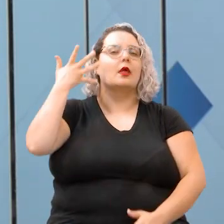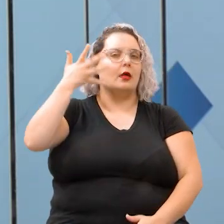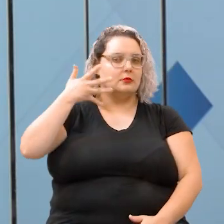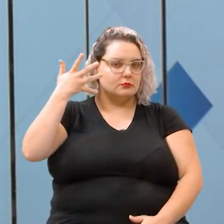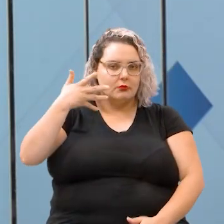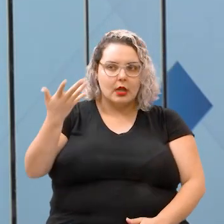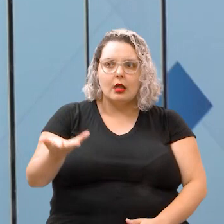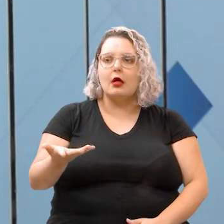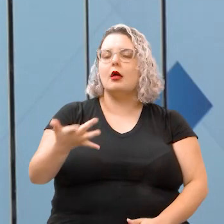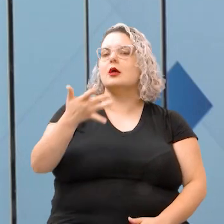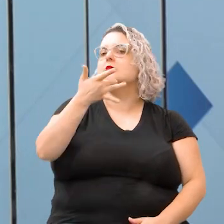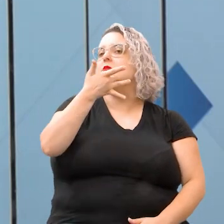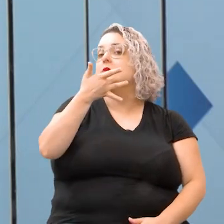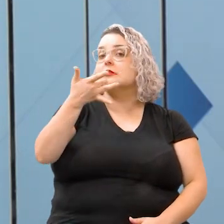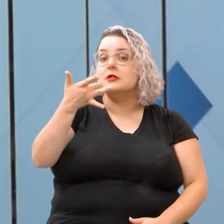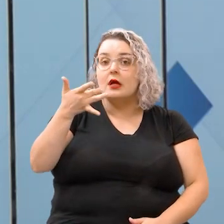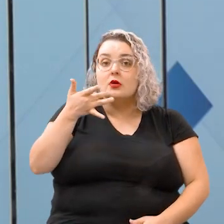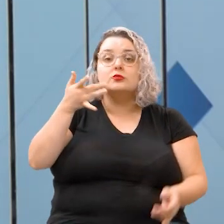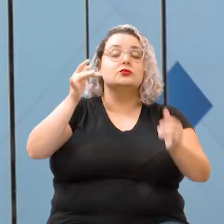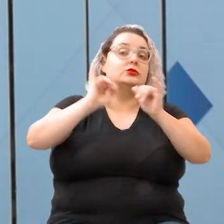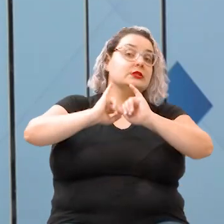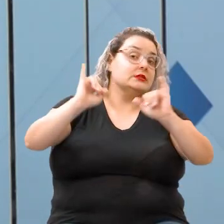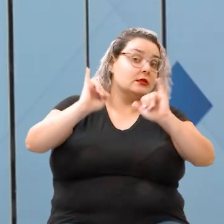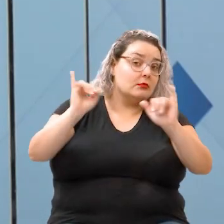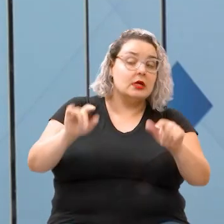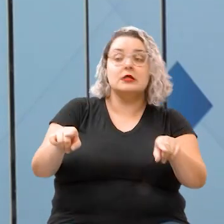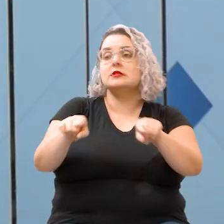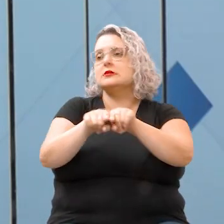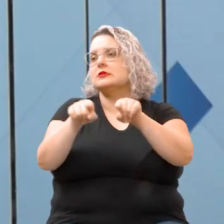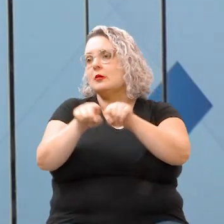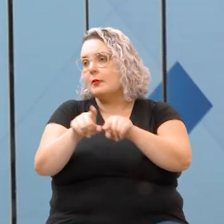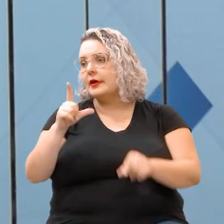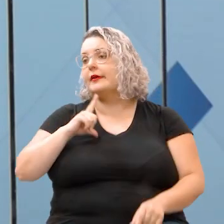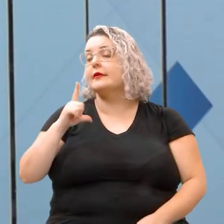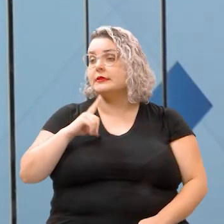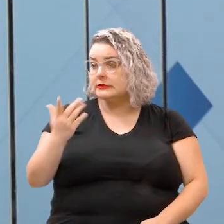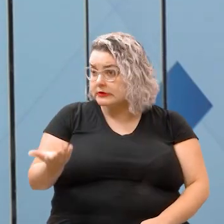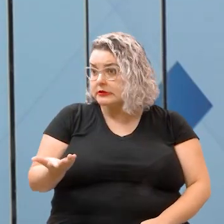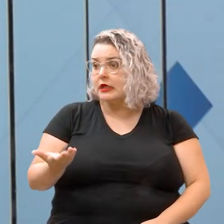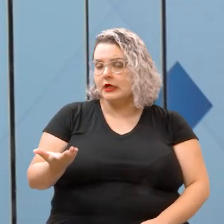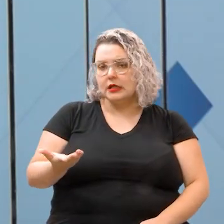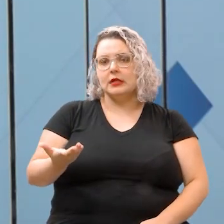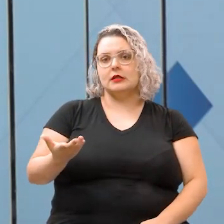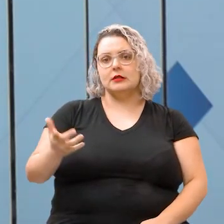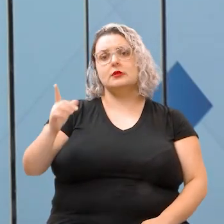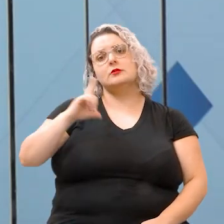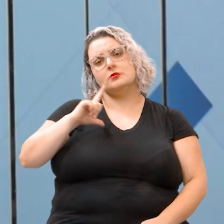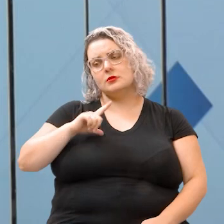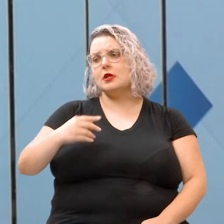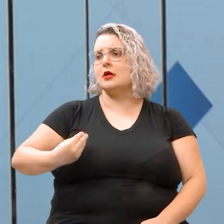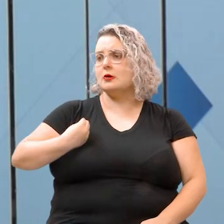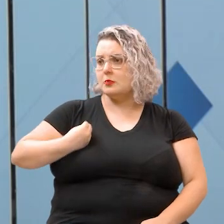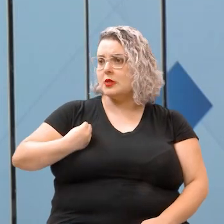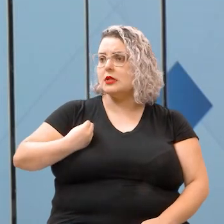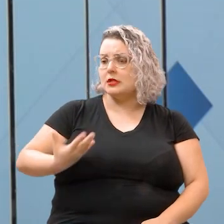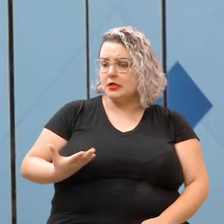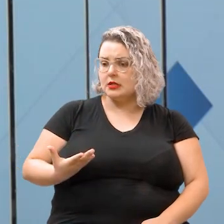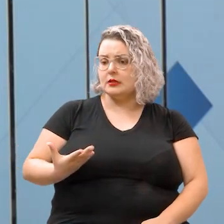palestras de saúde bucal, nas campanhas, né, que a gente tem. Então, a gente tem a presença do nosso